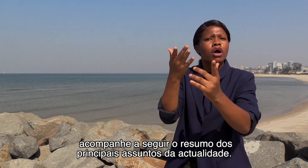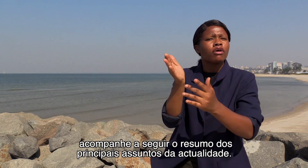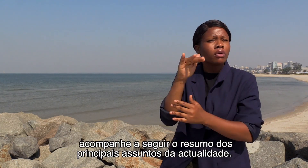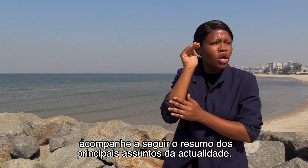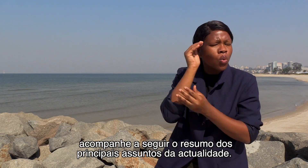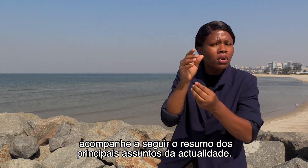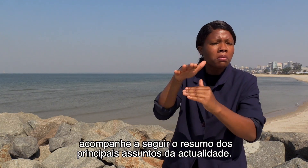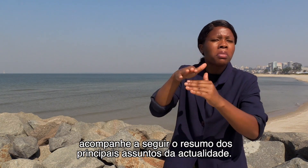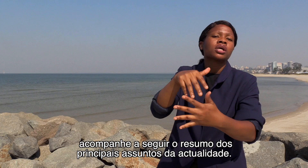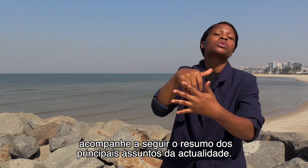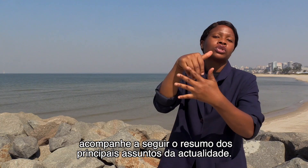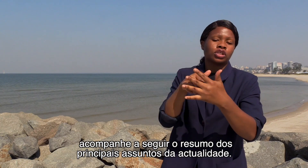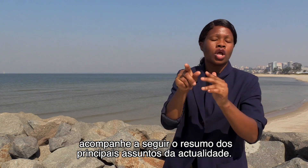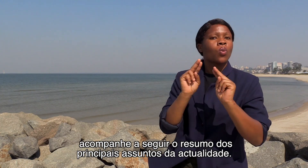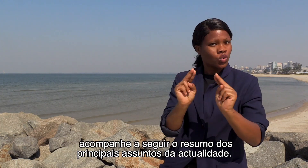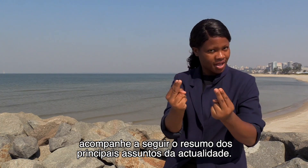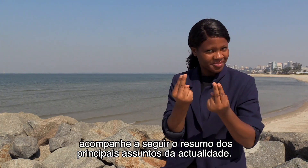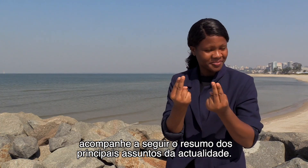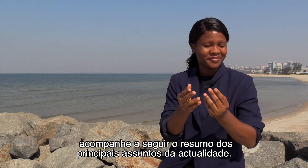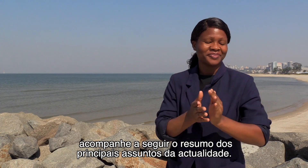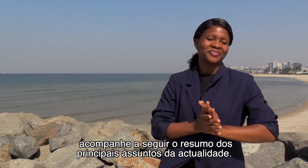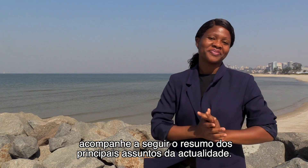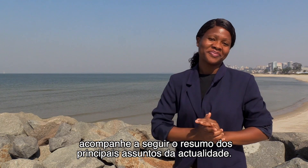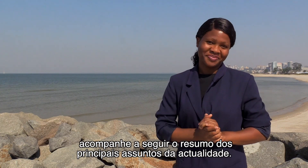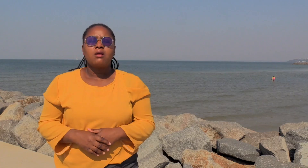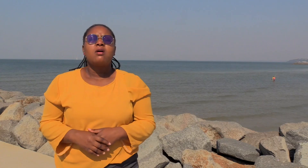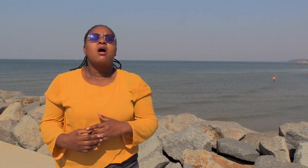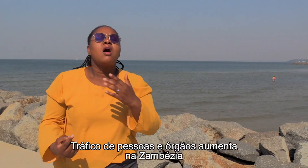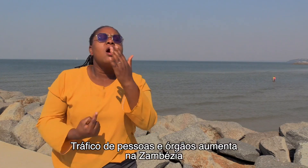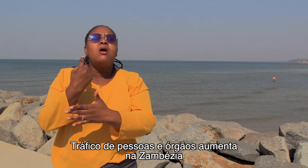Acompanhe a seguir o resumo dos principais assuntos da atualidade.